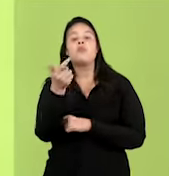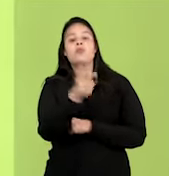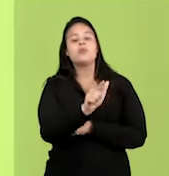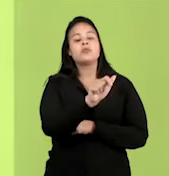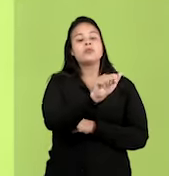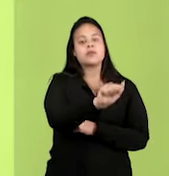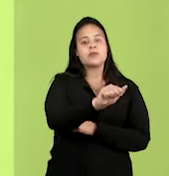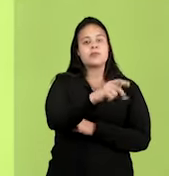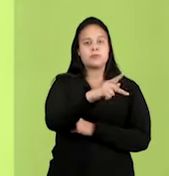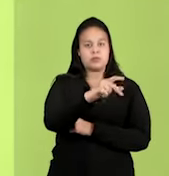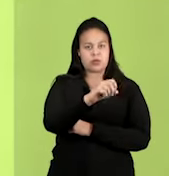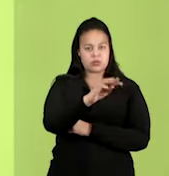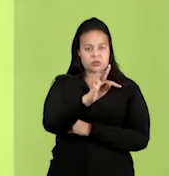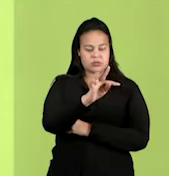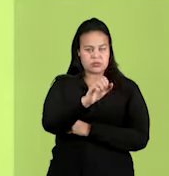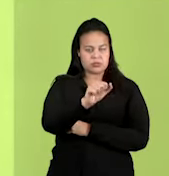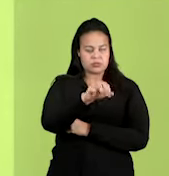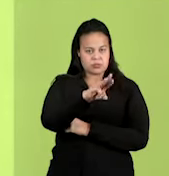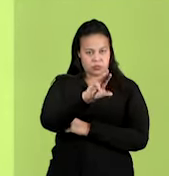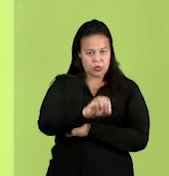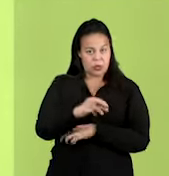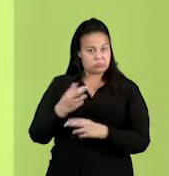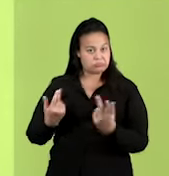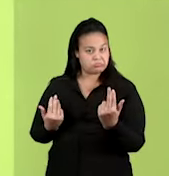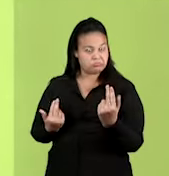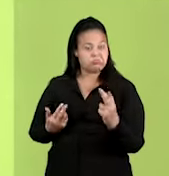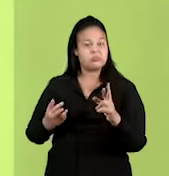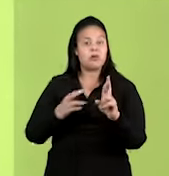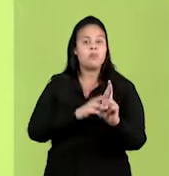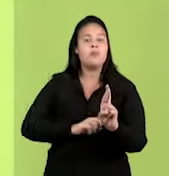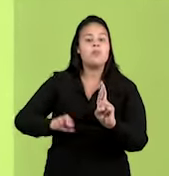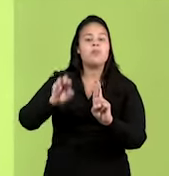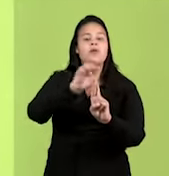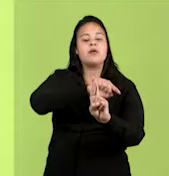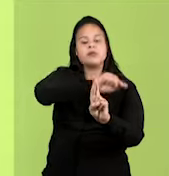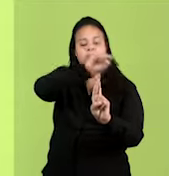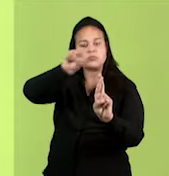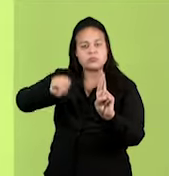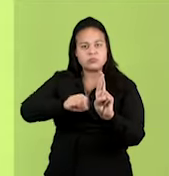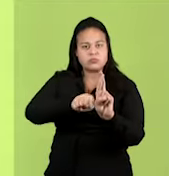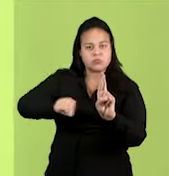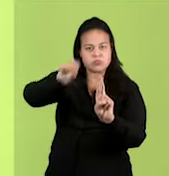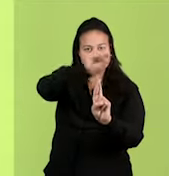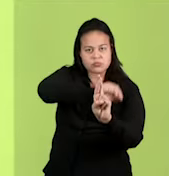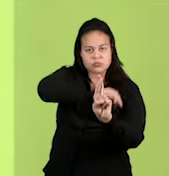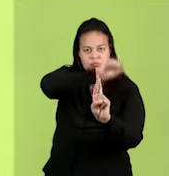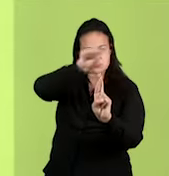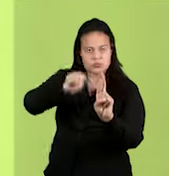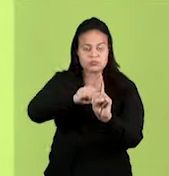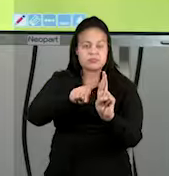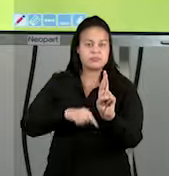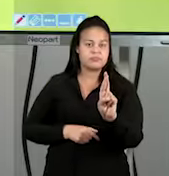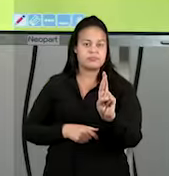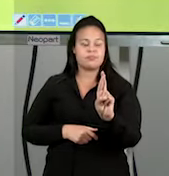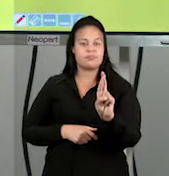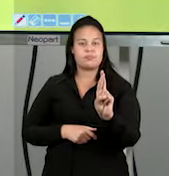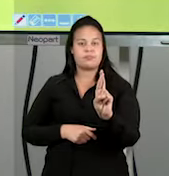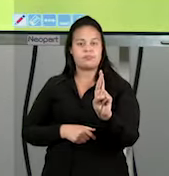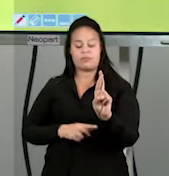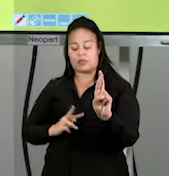raio. Então, é igual ao raio da circunferência. No caso do